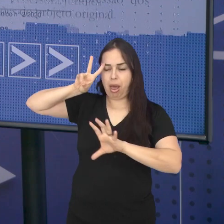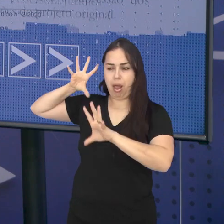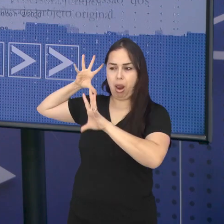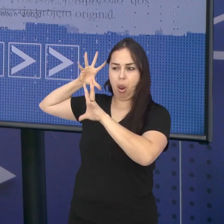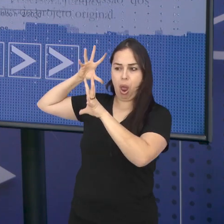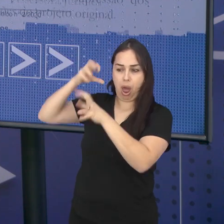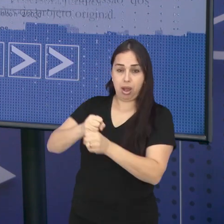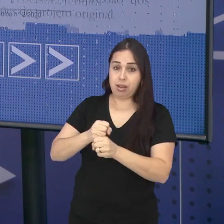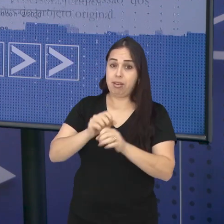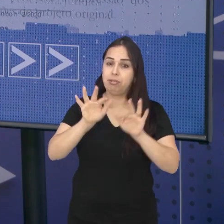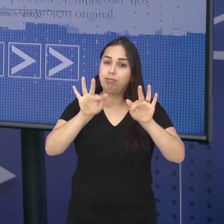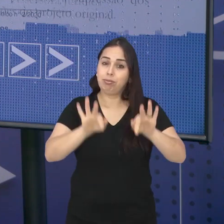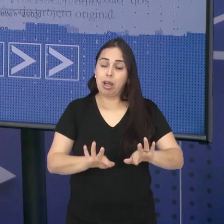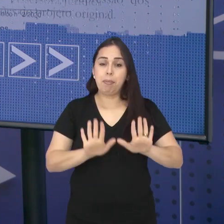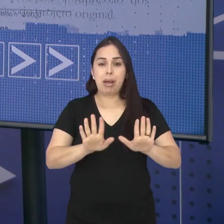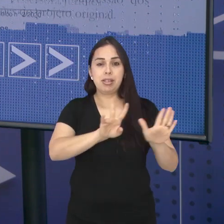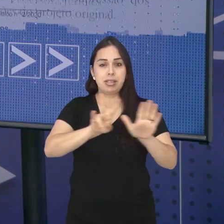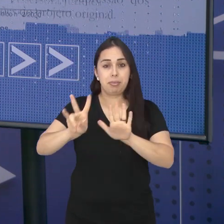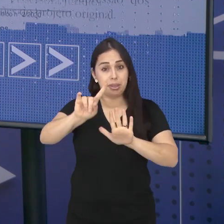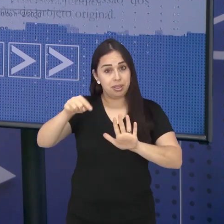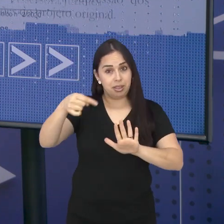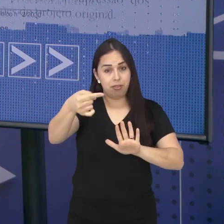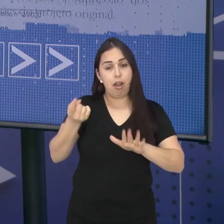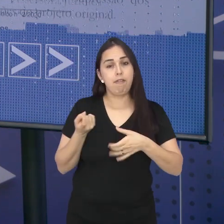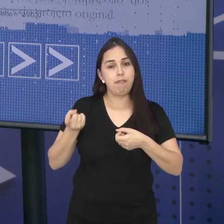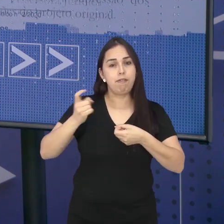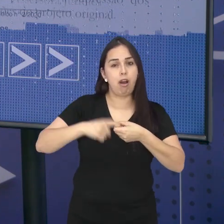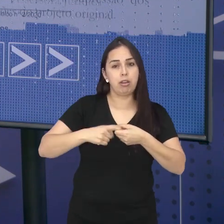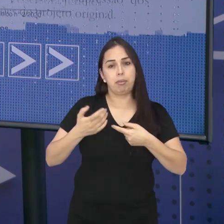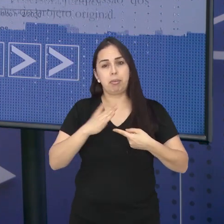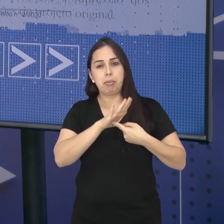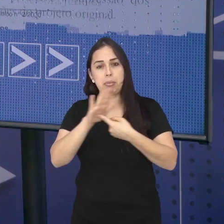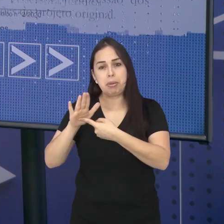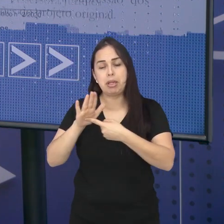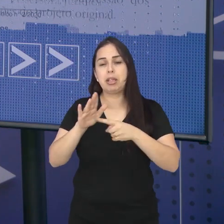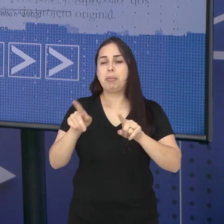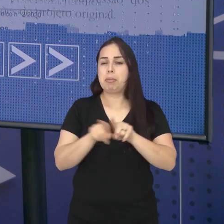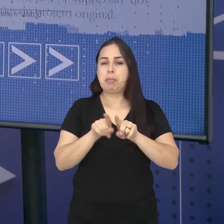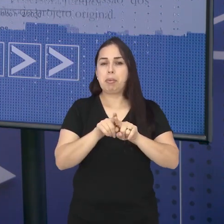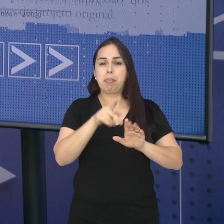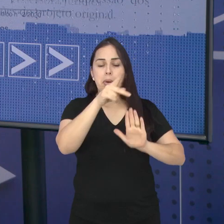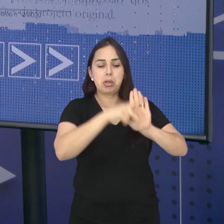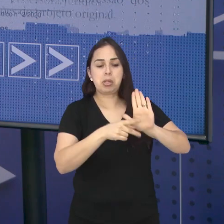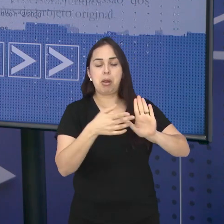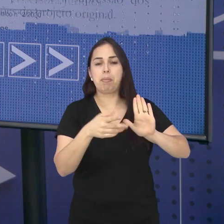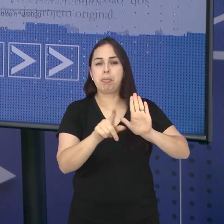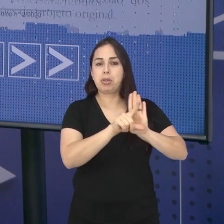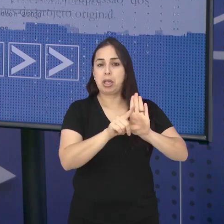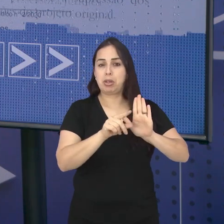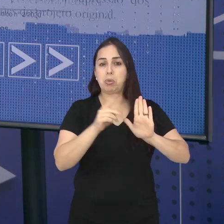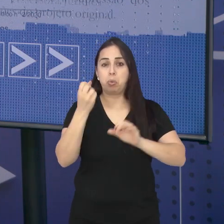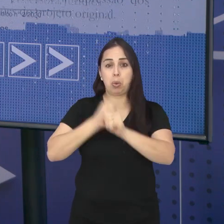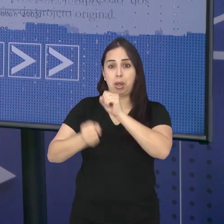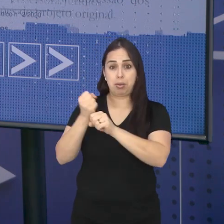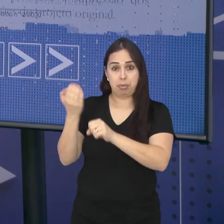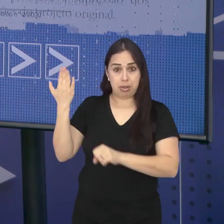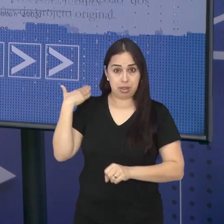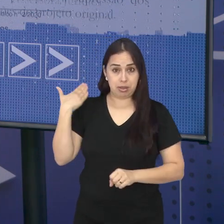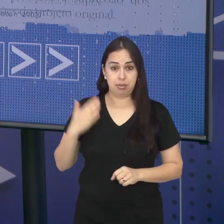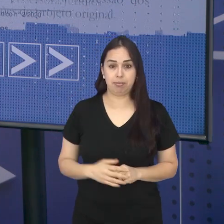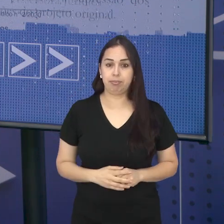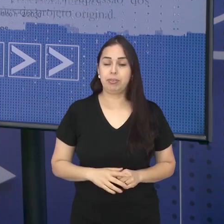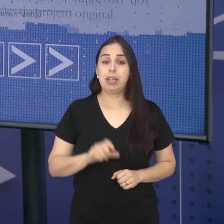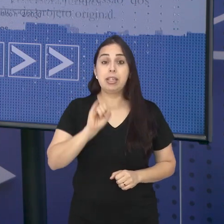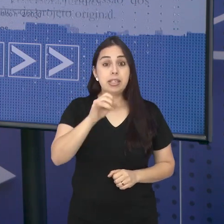retrospectiva fica por aqui na semana que vem a gente volta com mais destaques E marcaram o nosso ano de 2022 aqui